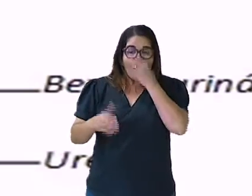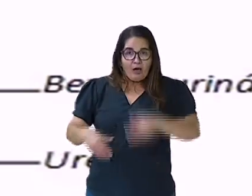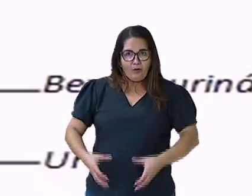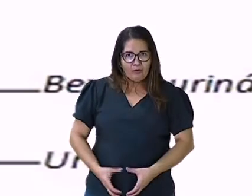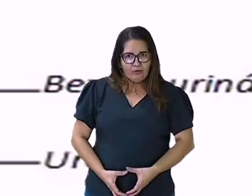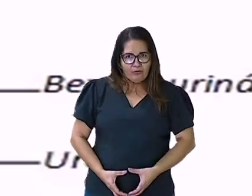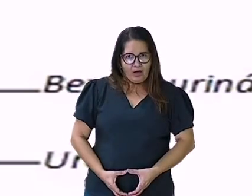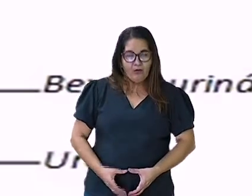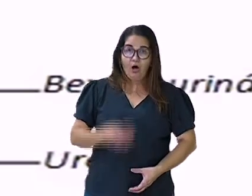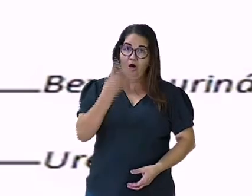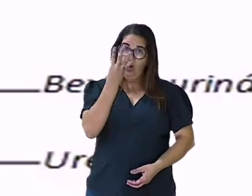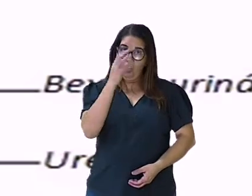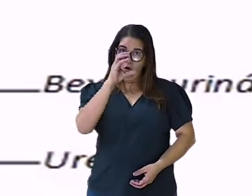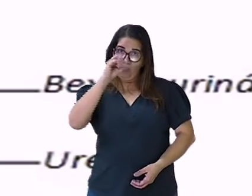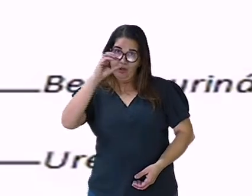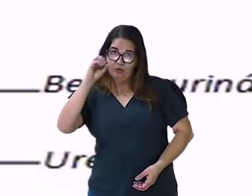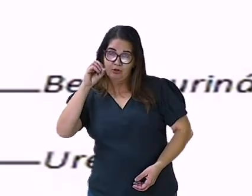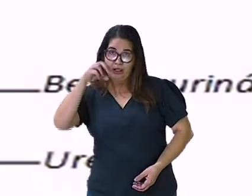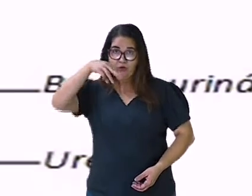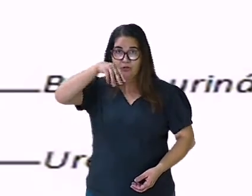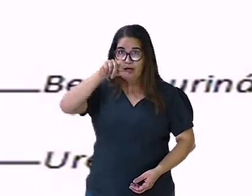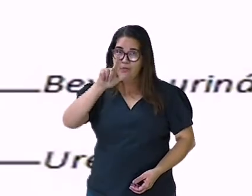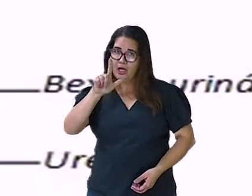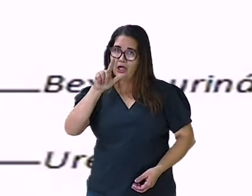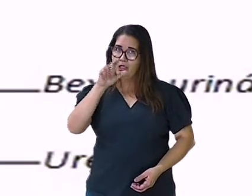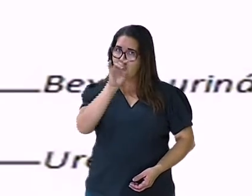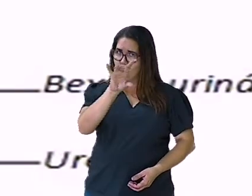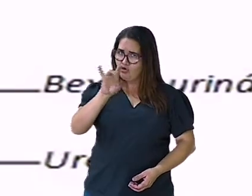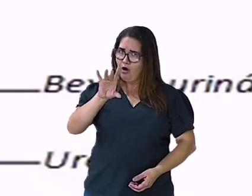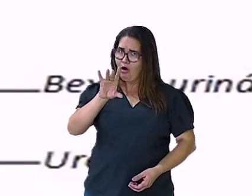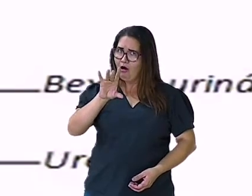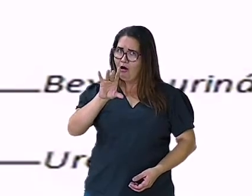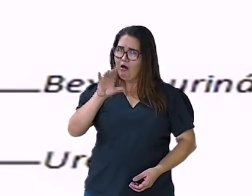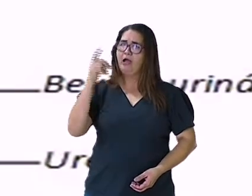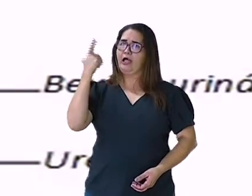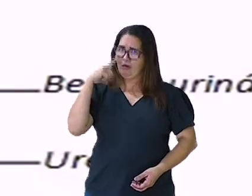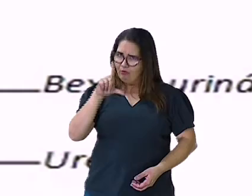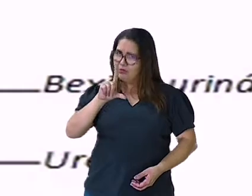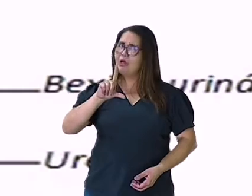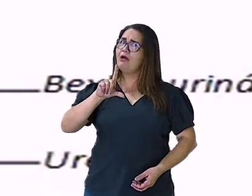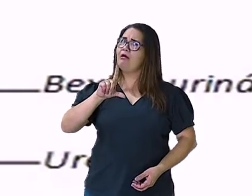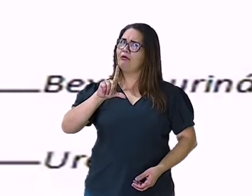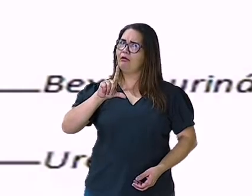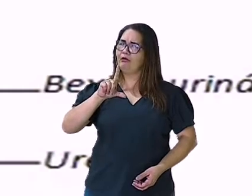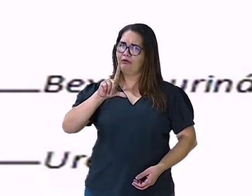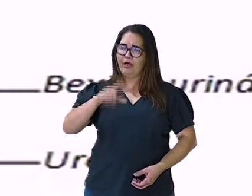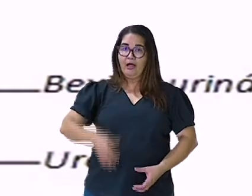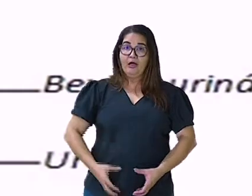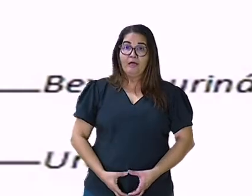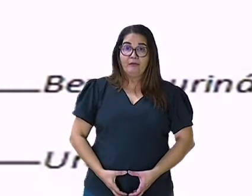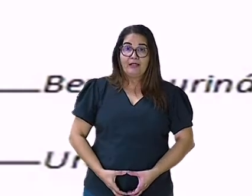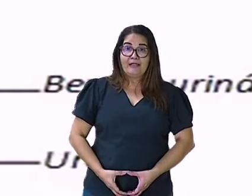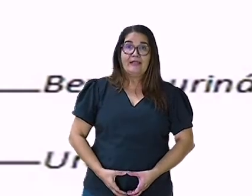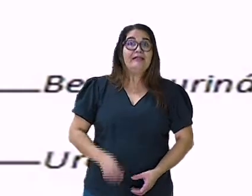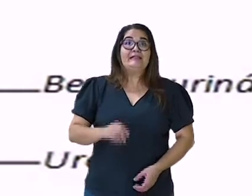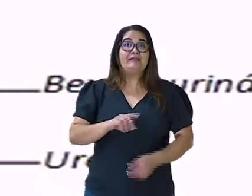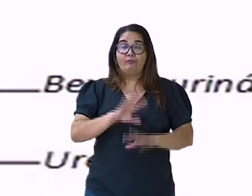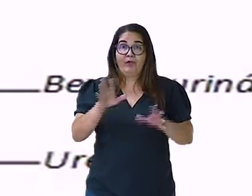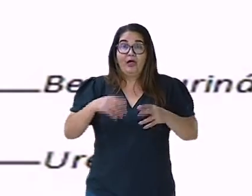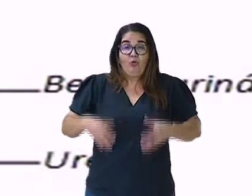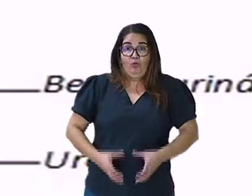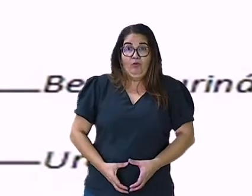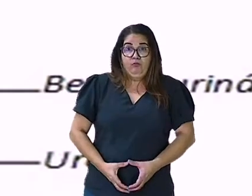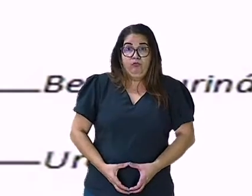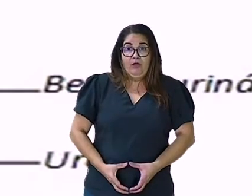de 400 a 500 ml. Percebem que o próprio organismo regula para que você